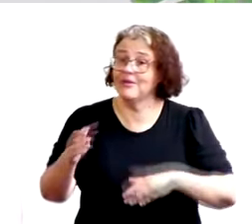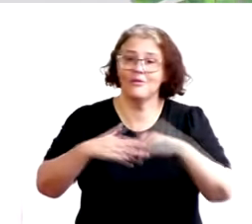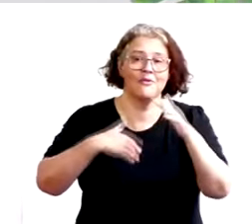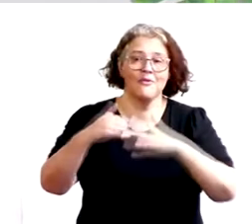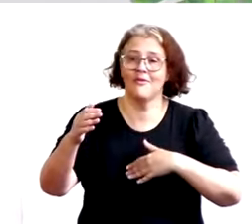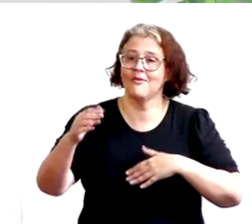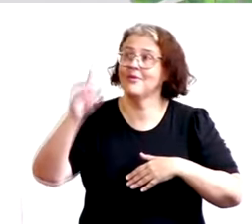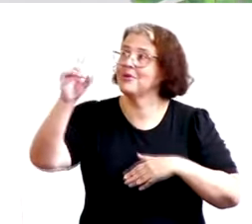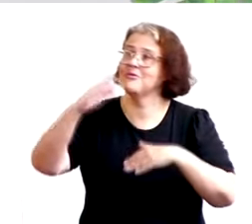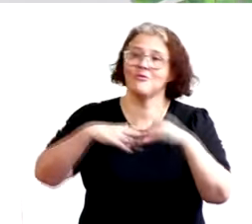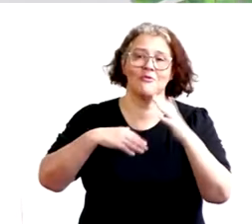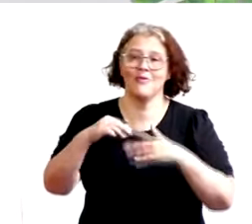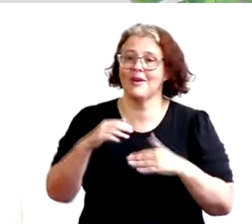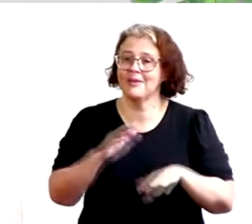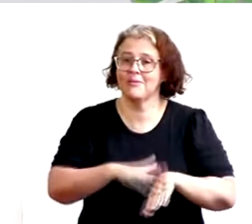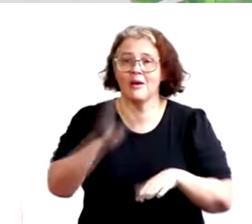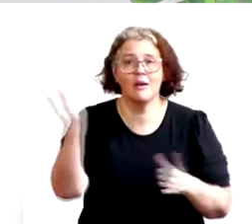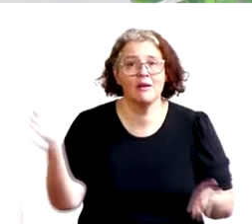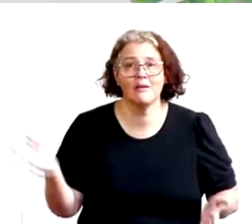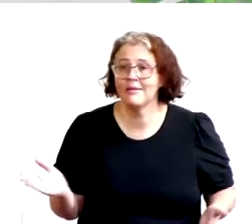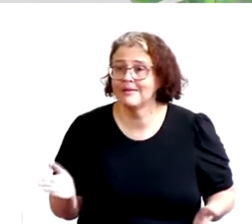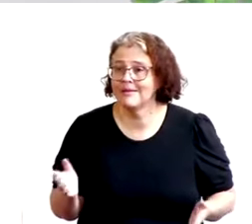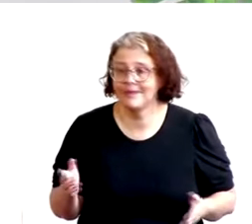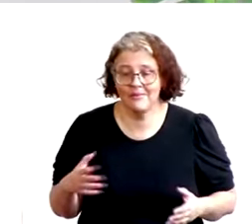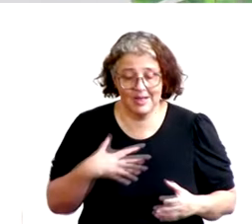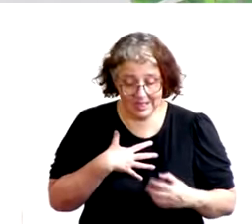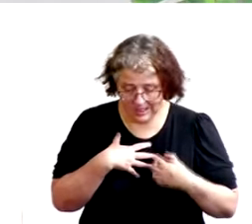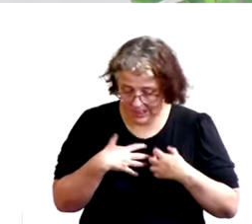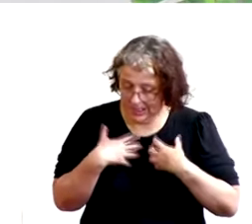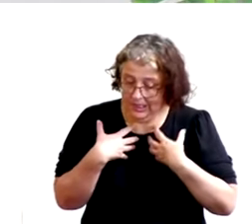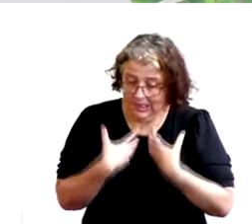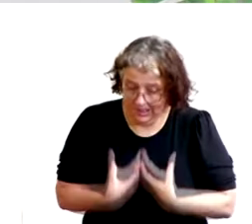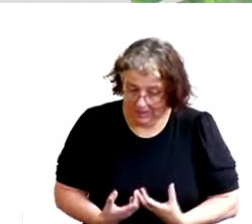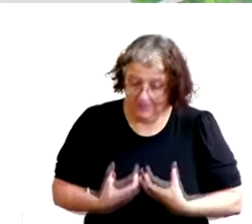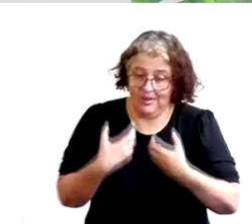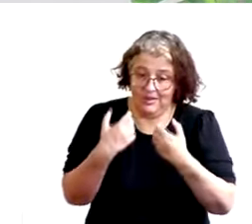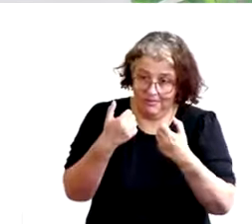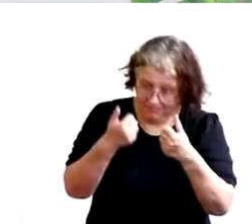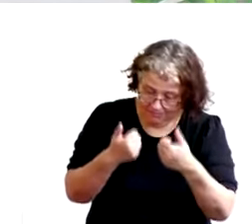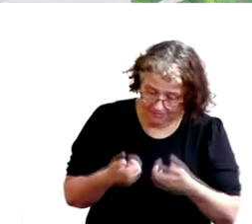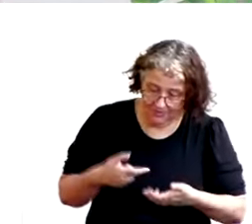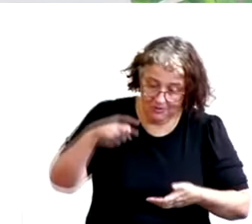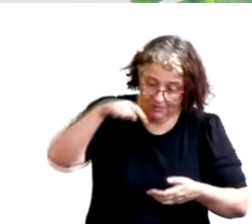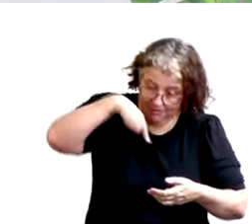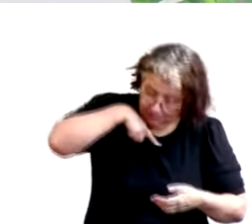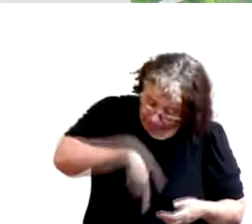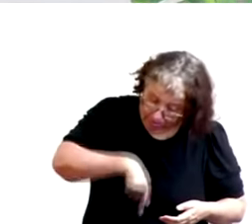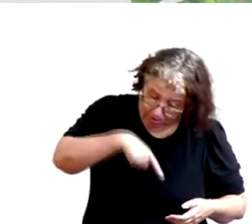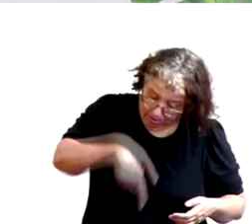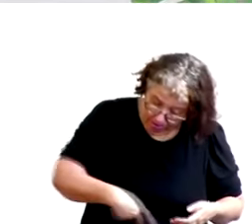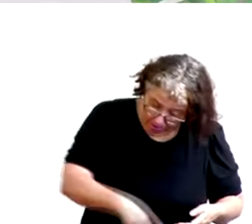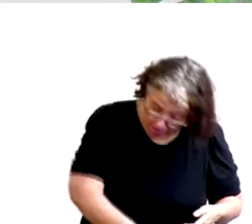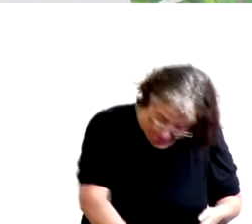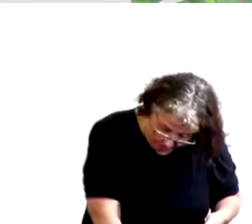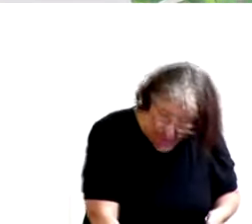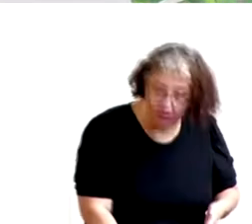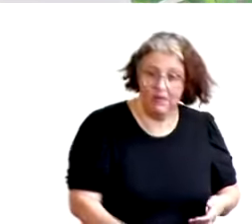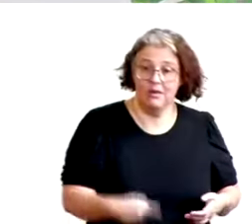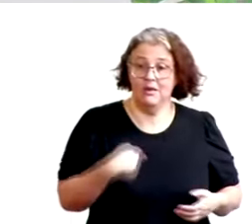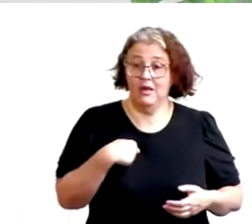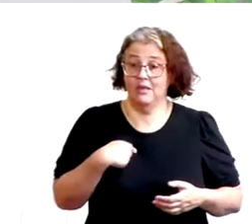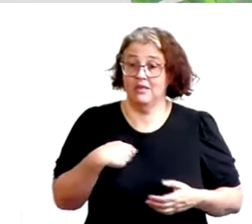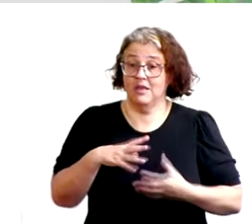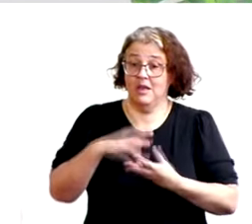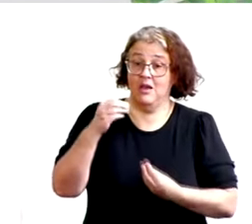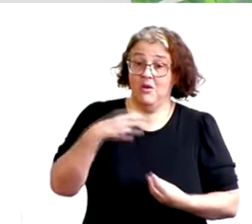e eu entro num buraco mais profundo percebe então um padrão que se repete que eu